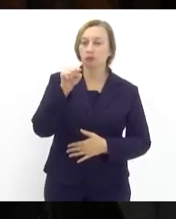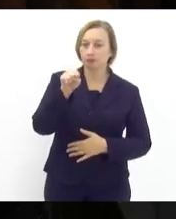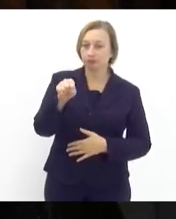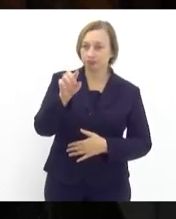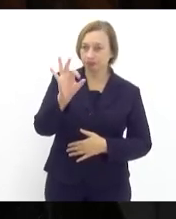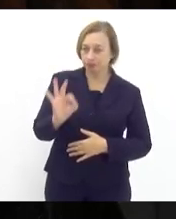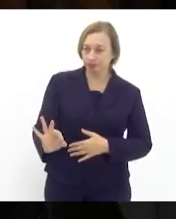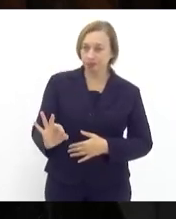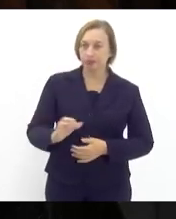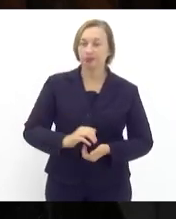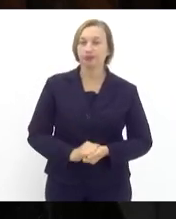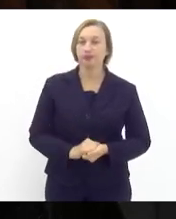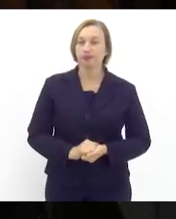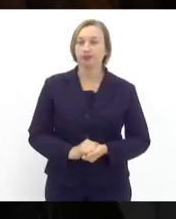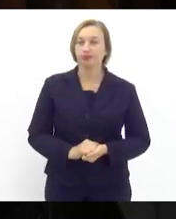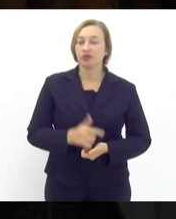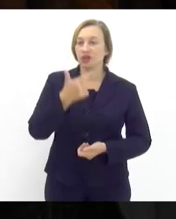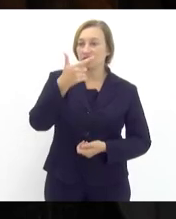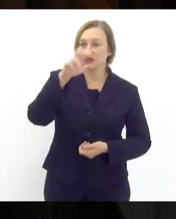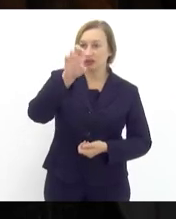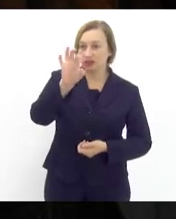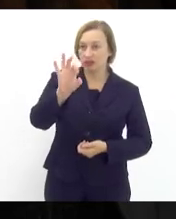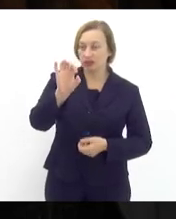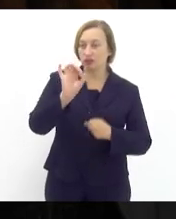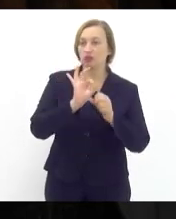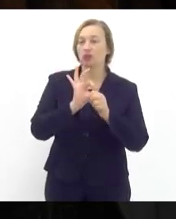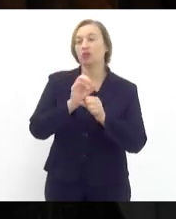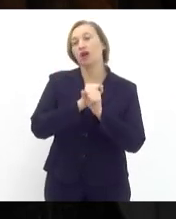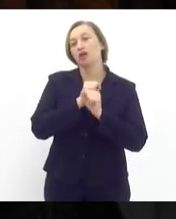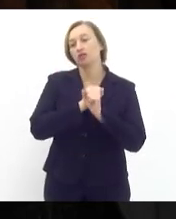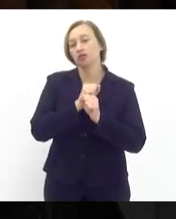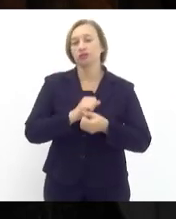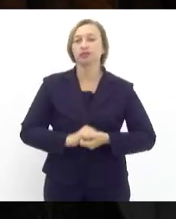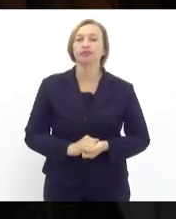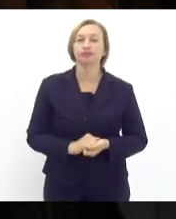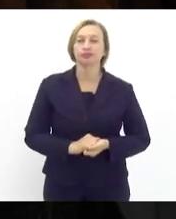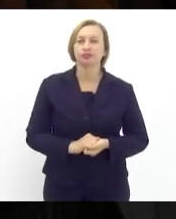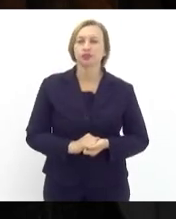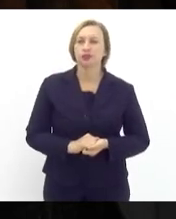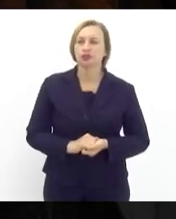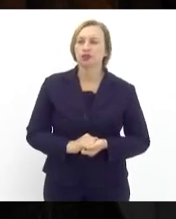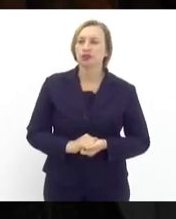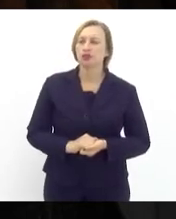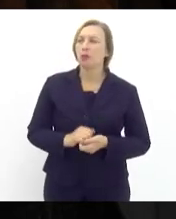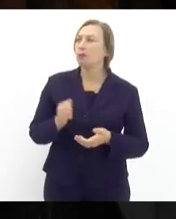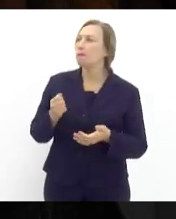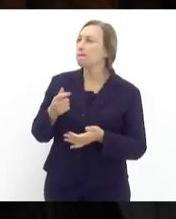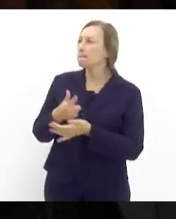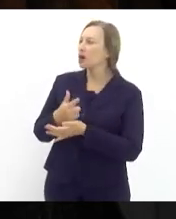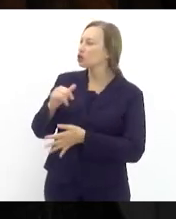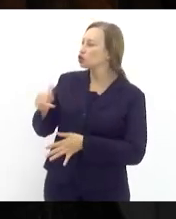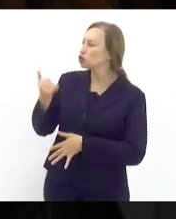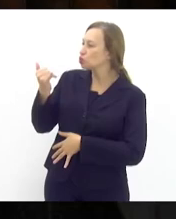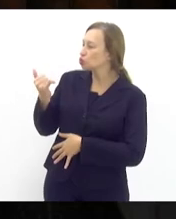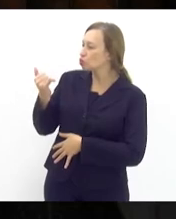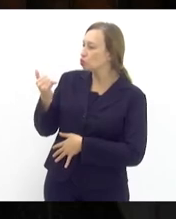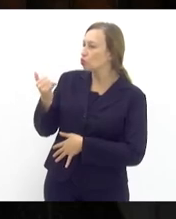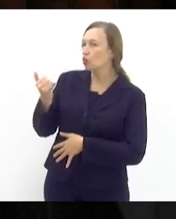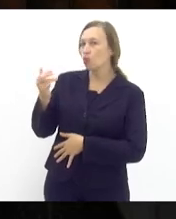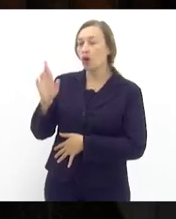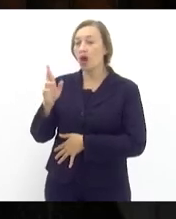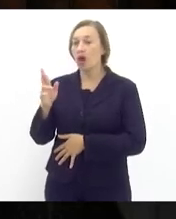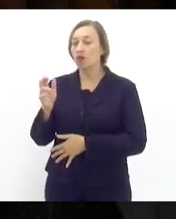percentual em 25 anos e o que é que nós estamos pagando de juro Real da